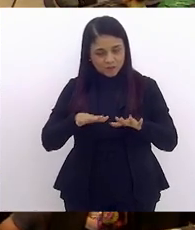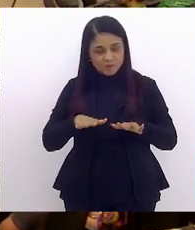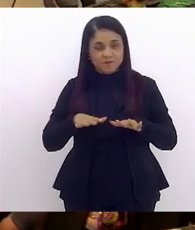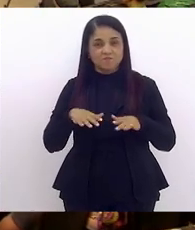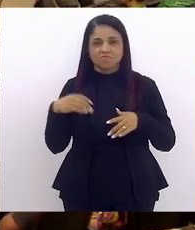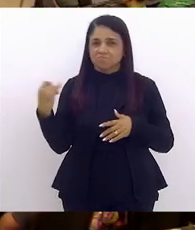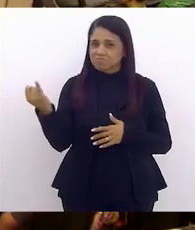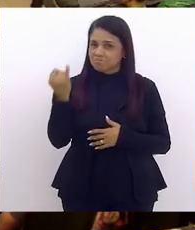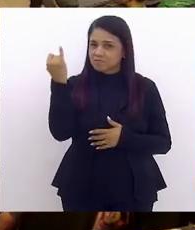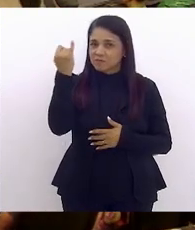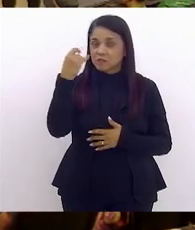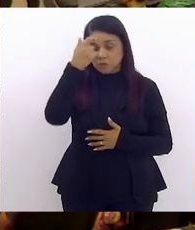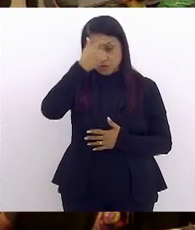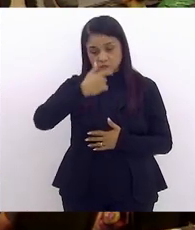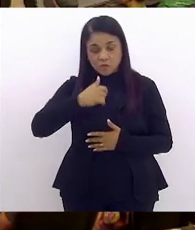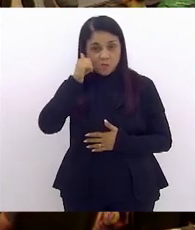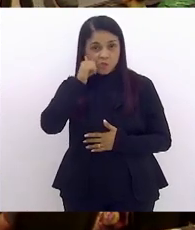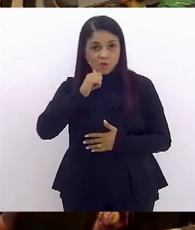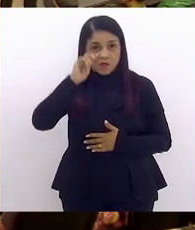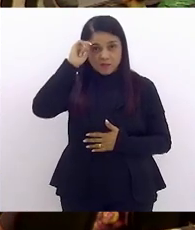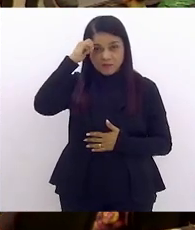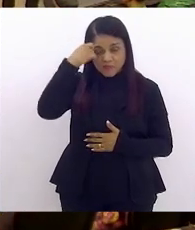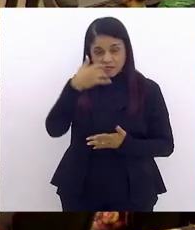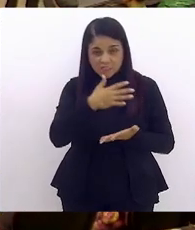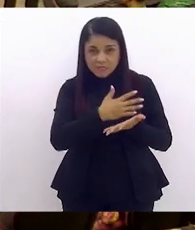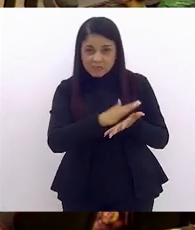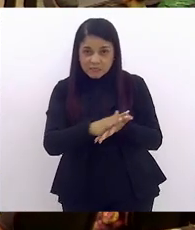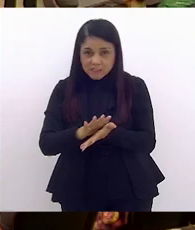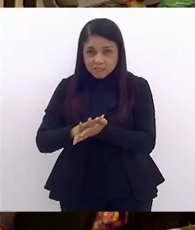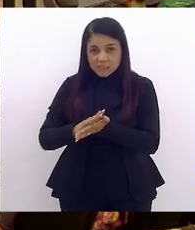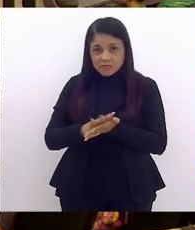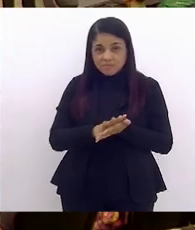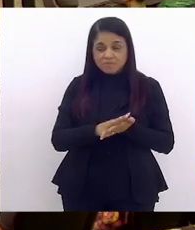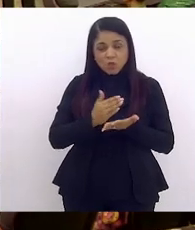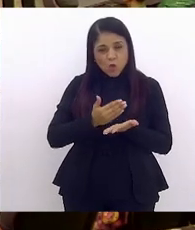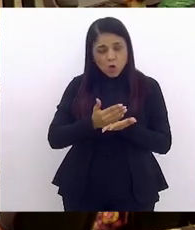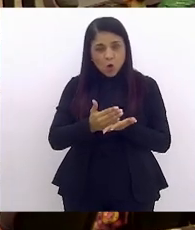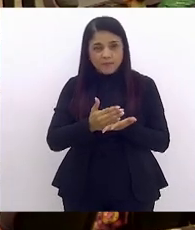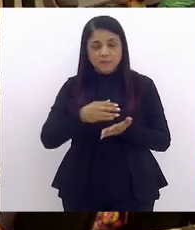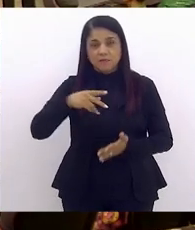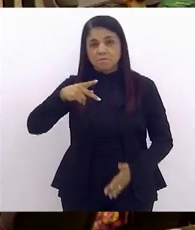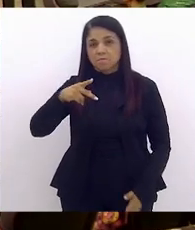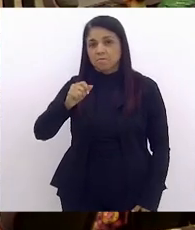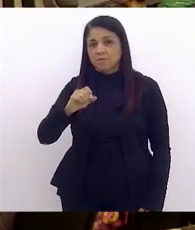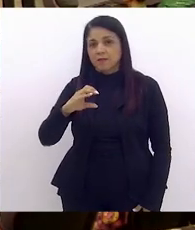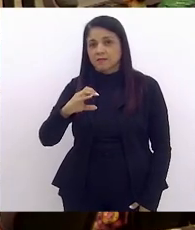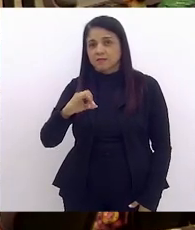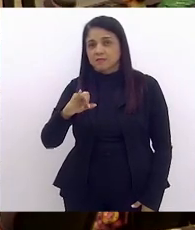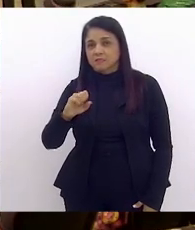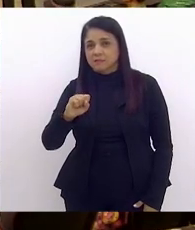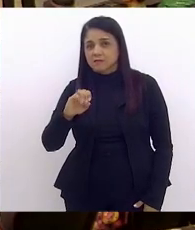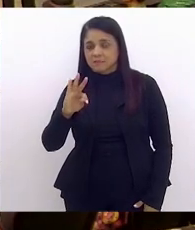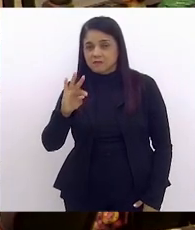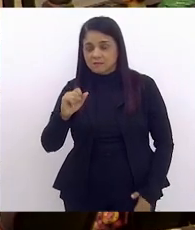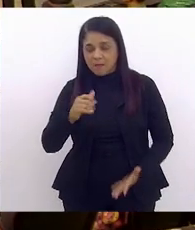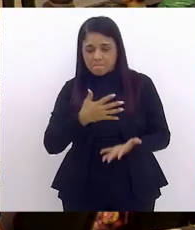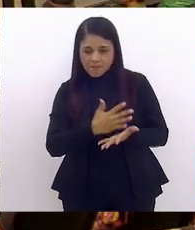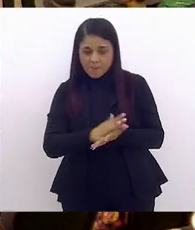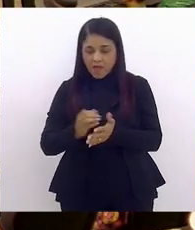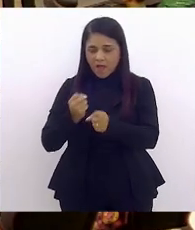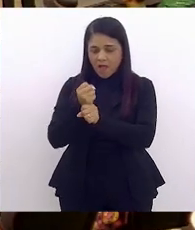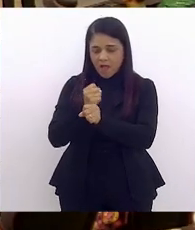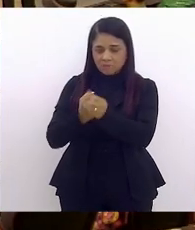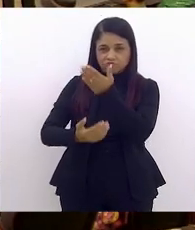Como mulher negra, sambista, e que começou passista há muitos anos atrás, ainda mais estar